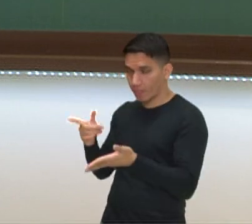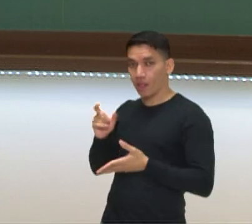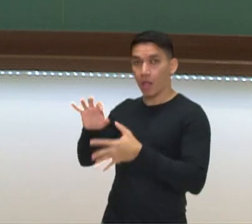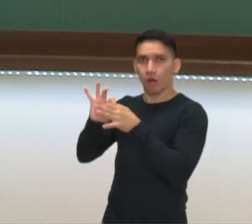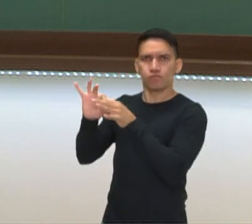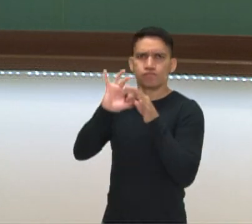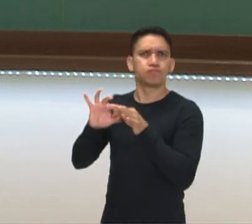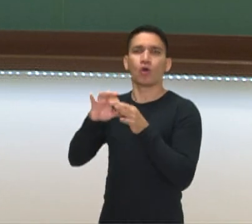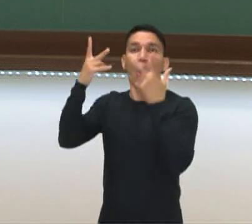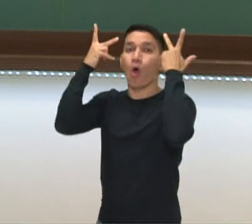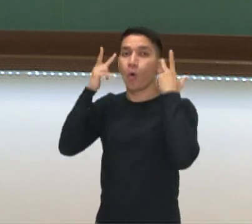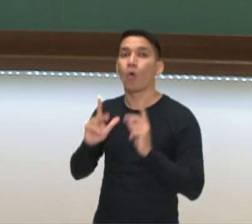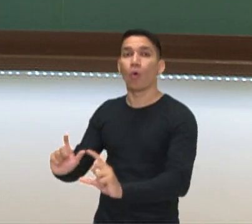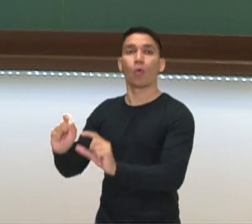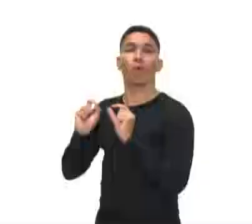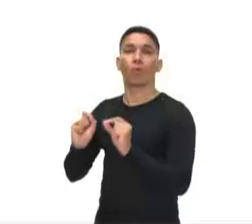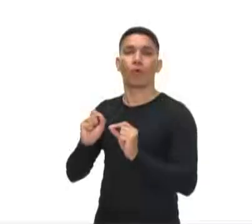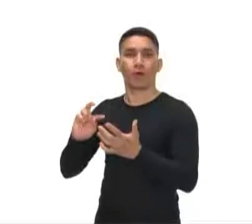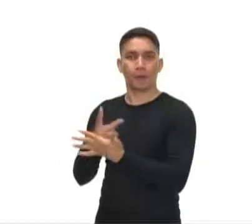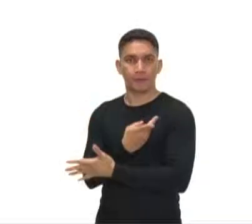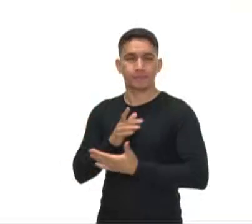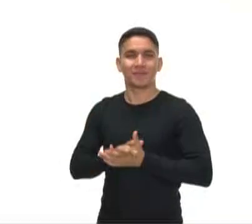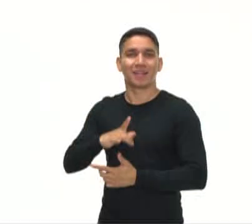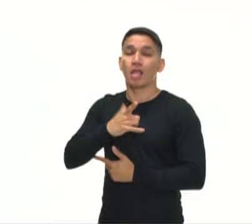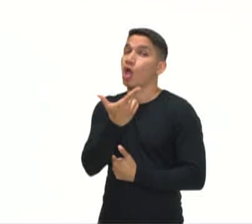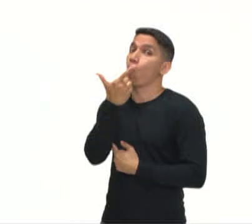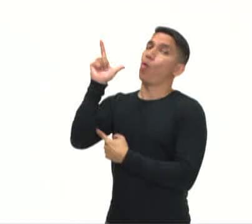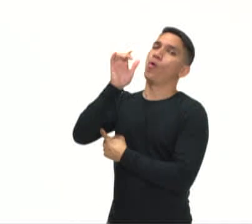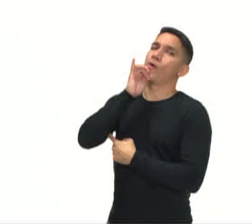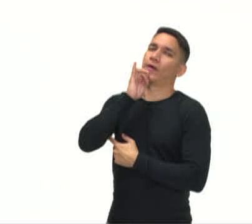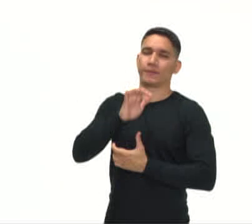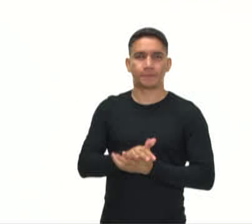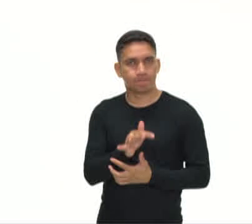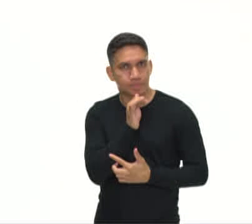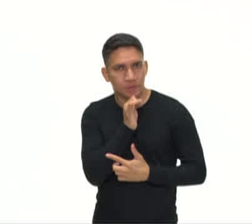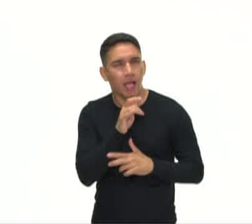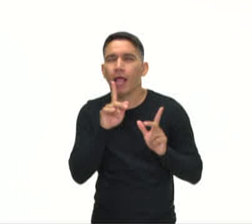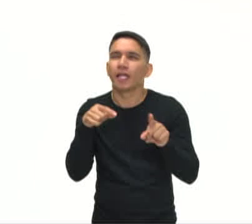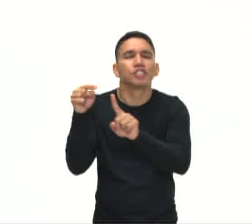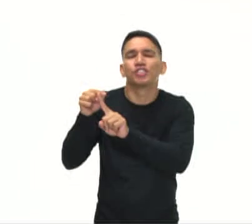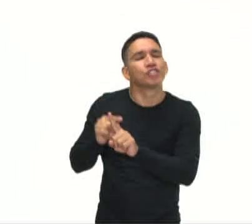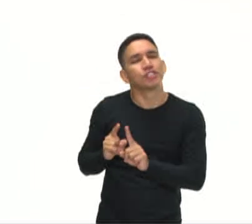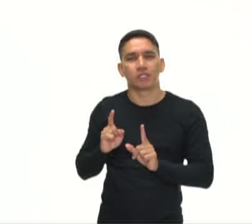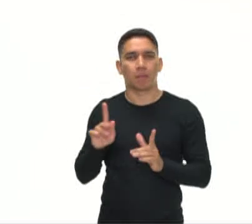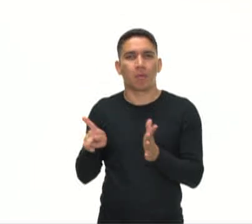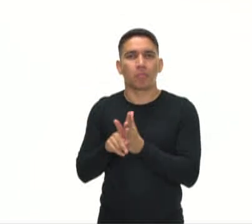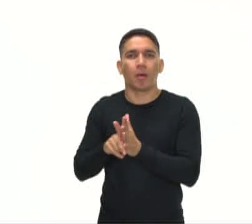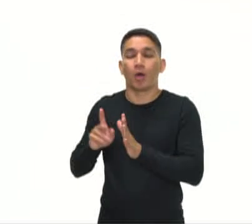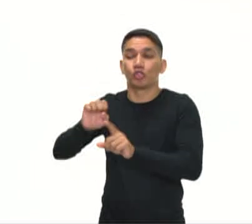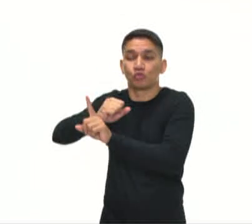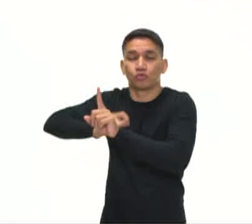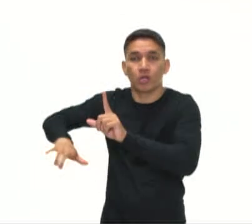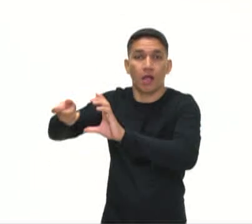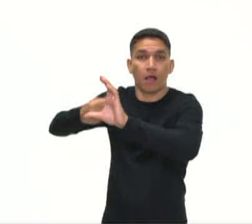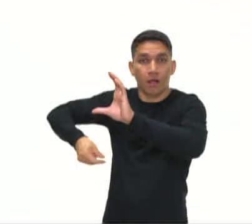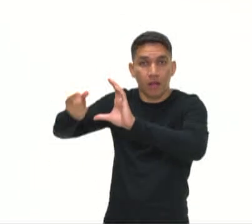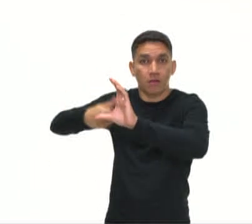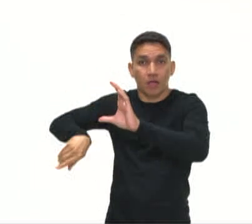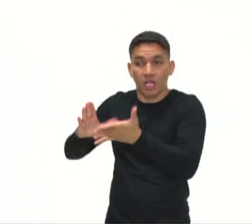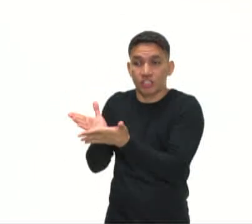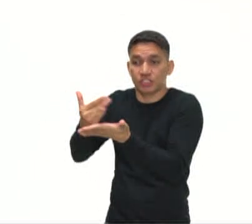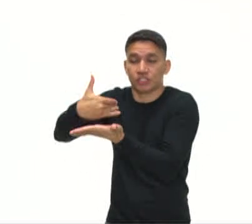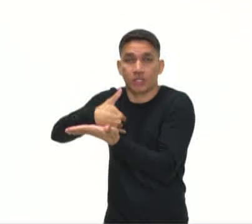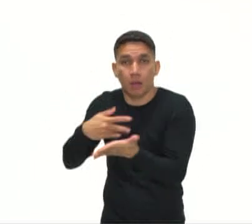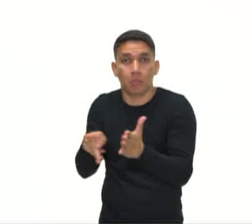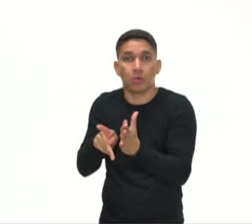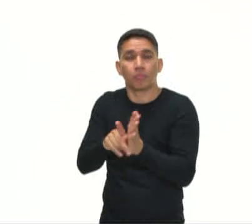solidariedade orgânica, nós vamos ter outros exemplos, né? É típica das sociedades capitalistas e com a divisão do